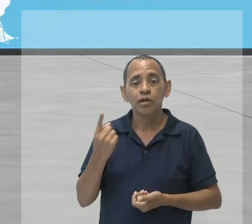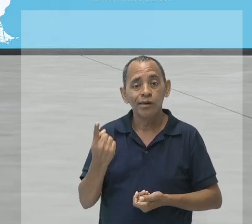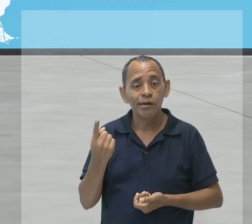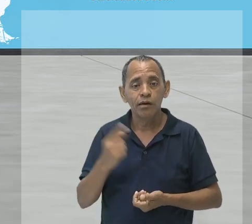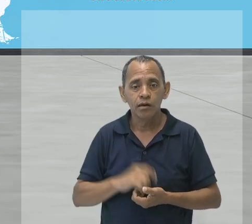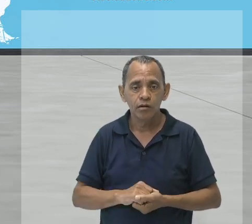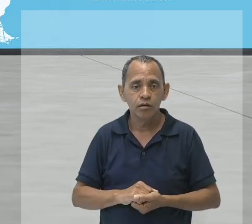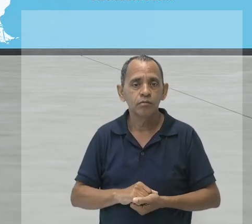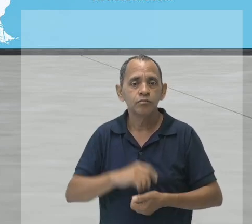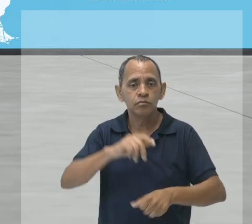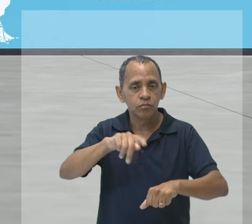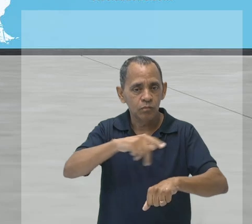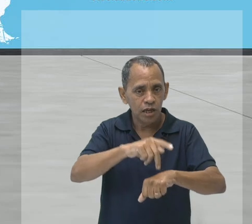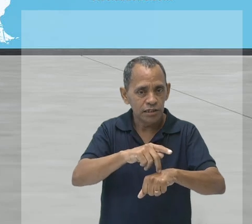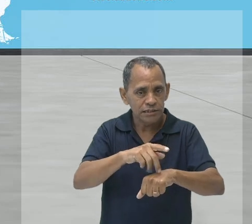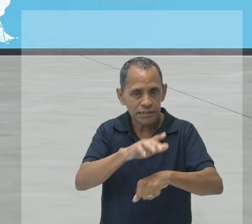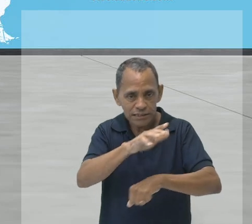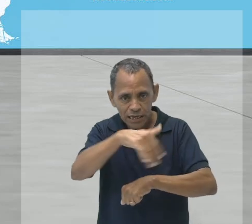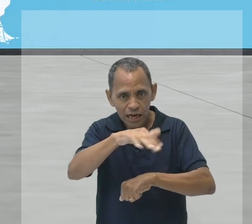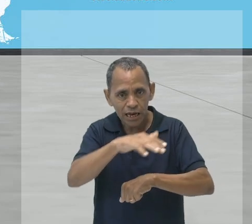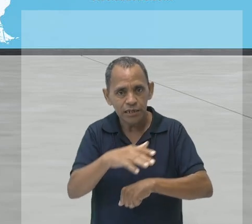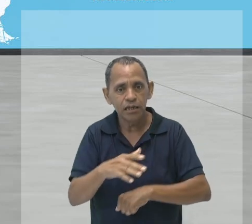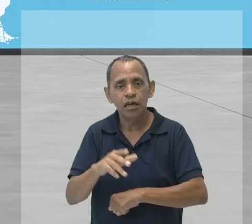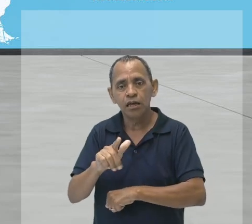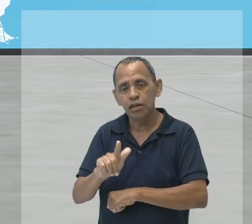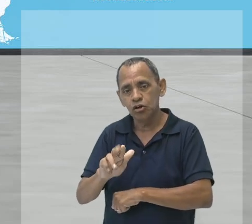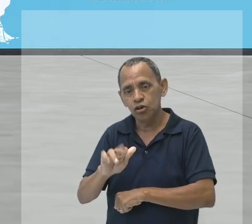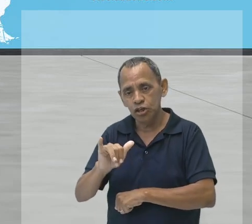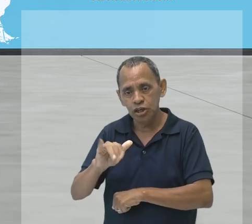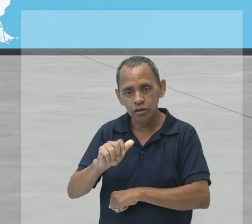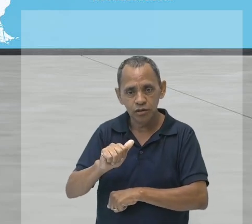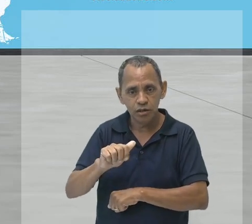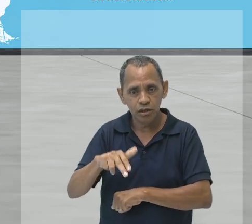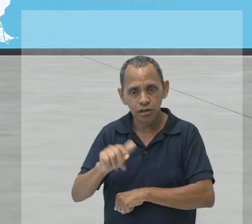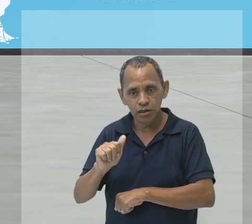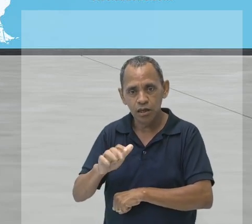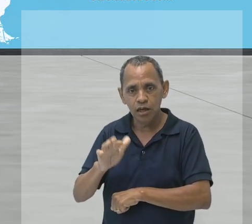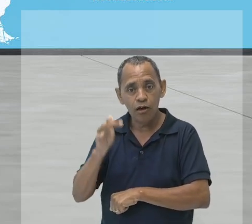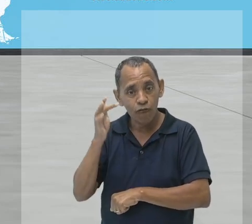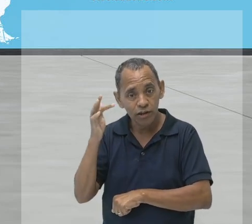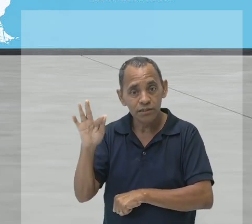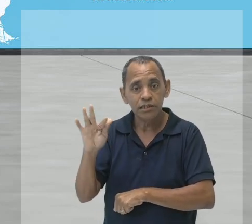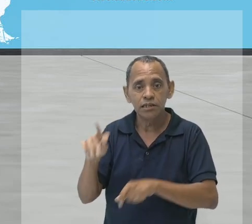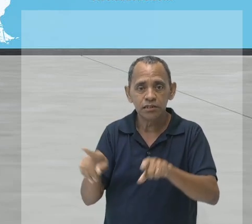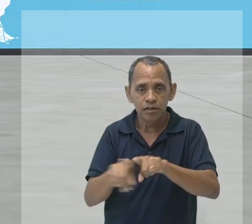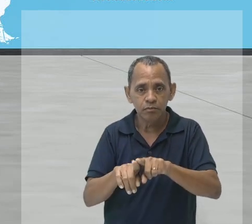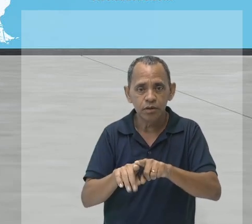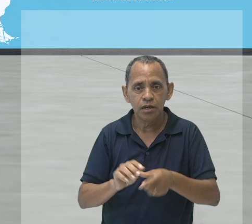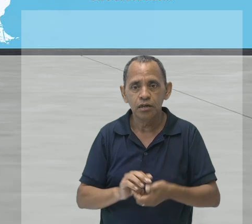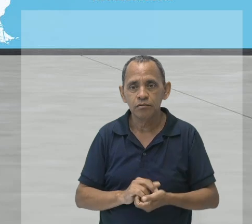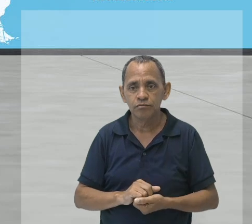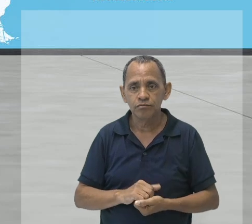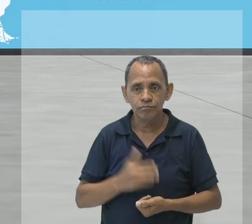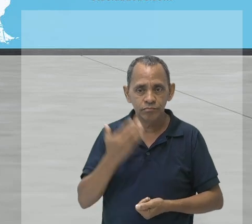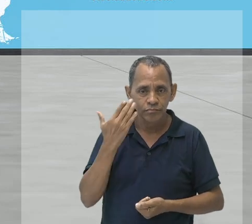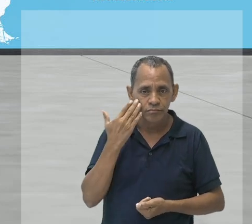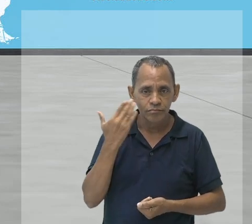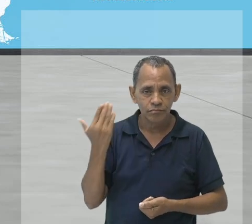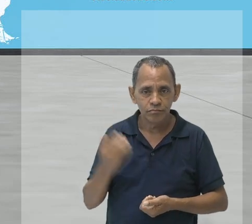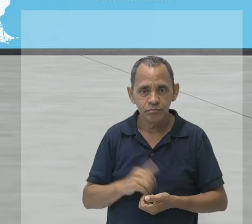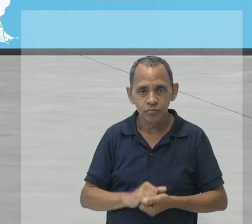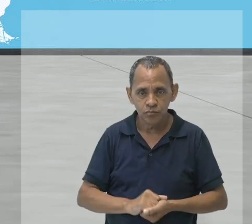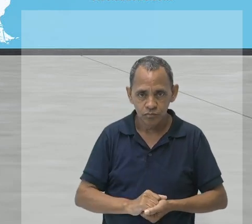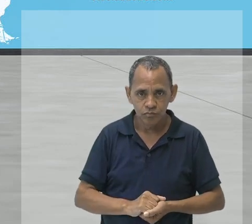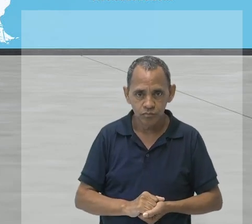Guiana Francesa, que é um departamento ultramar da França. A Guiana Francesa, sinalizada num tom de azul ali na costa do